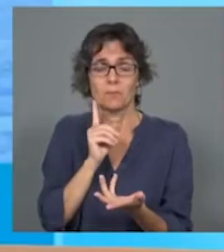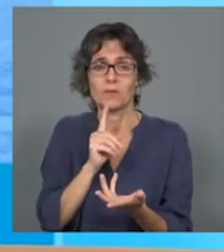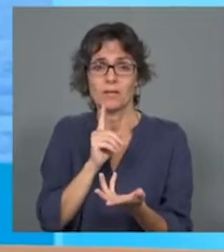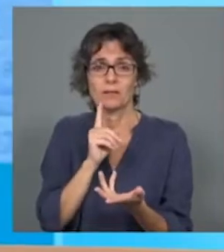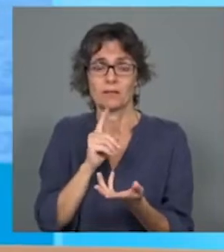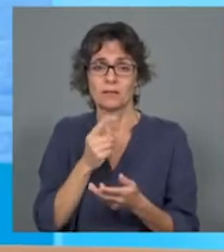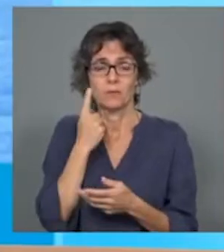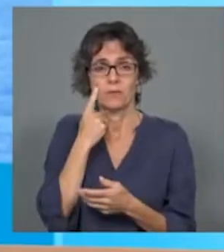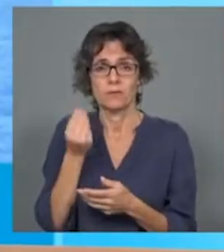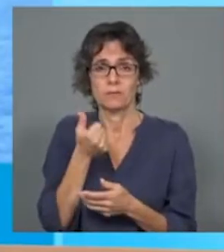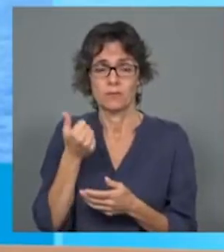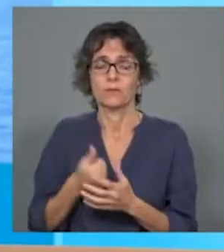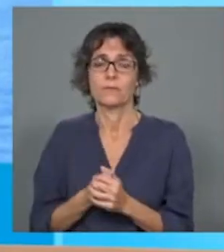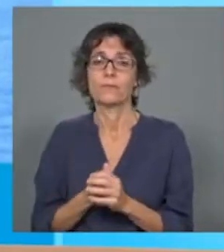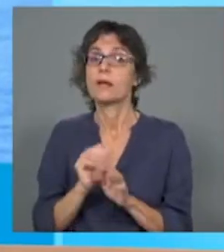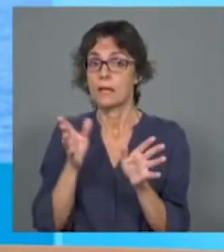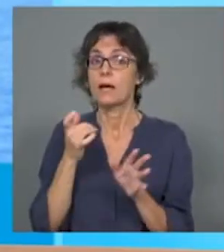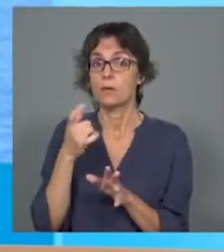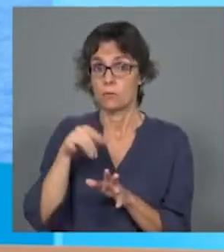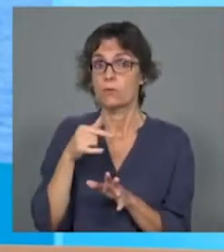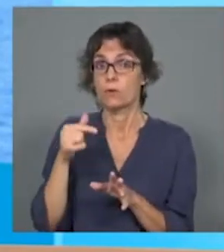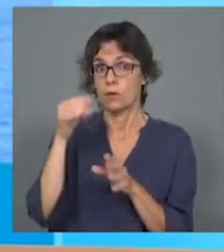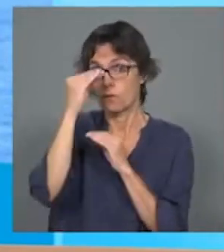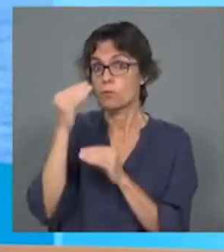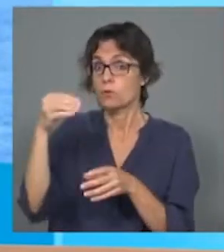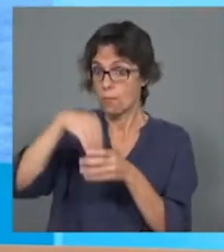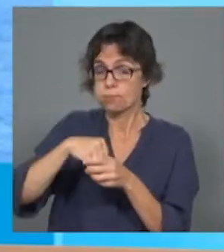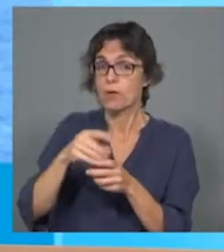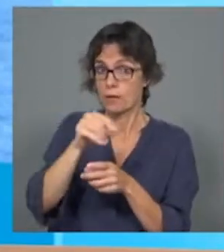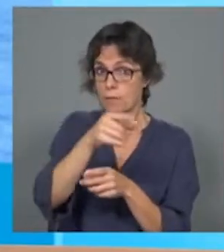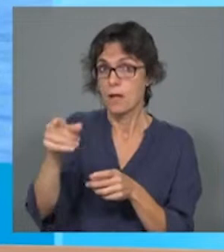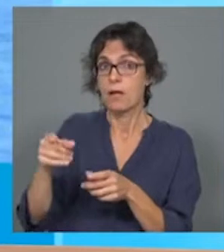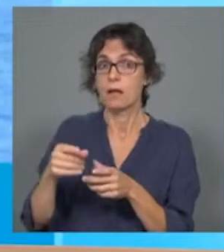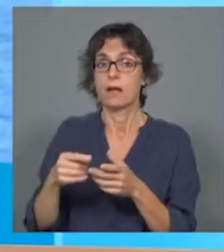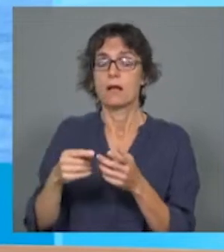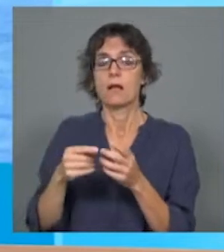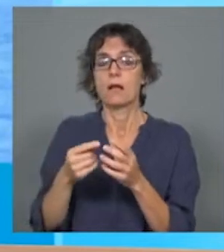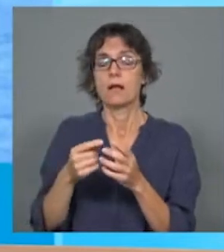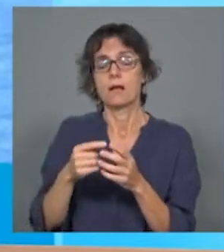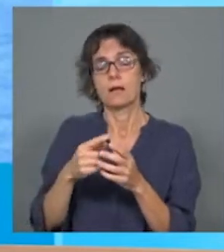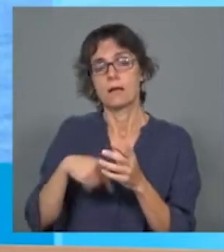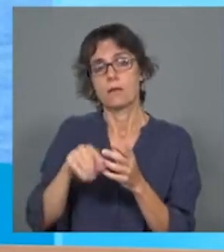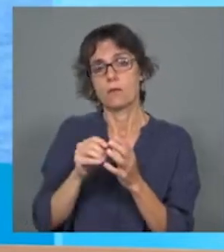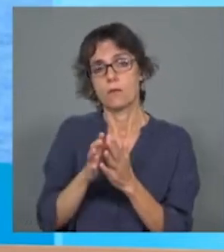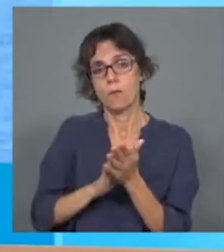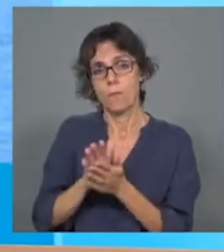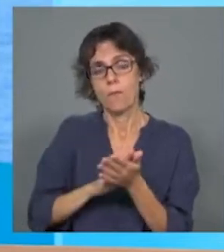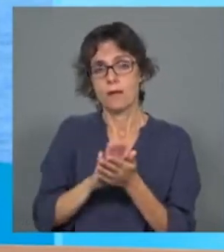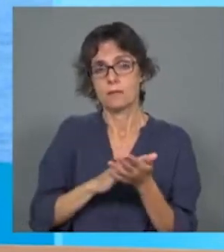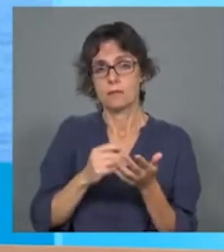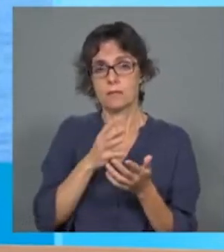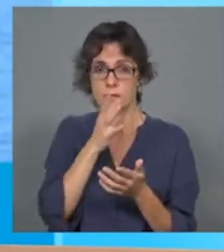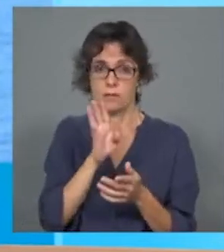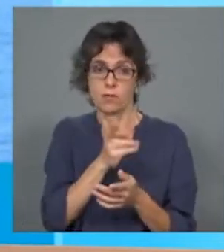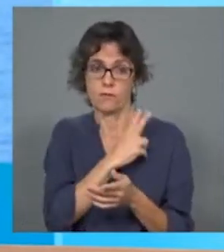não é? Exatamente. Portanto, a formação foi montada, instalada, pensada, desenhada a partir das duas faculdades,